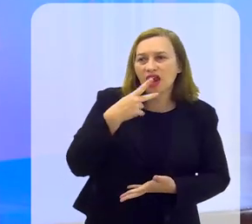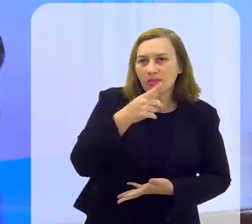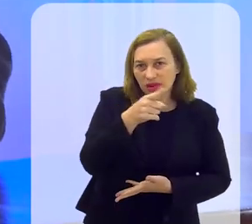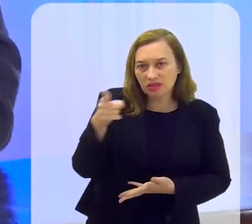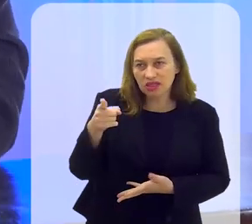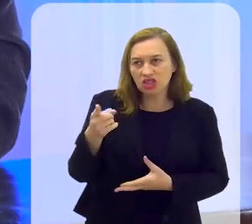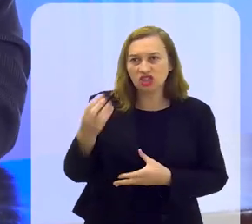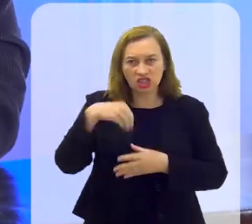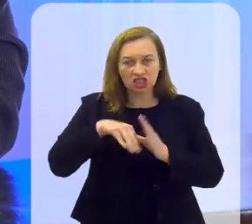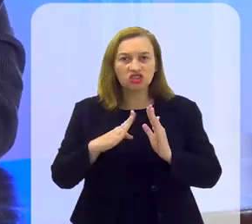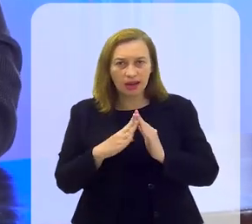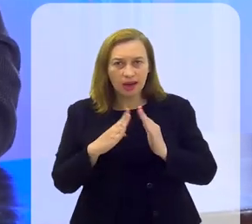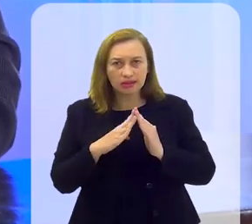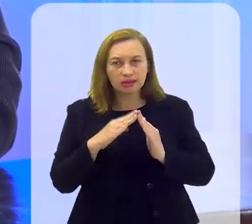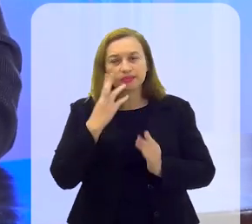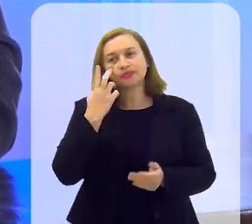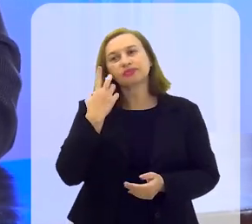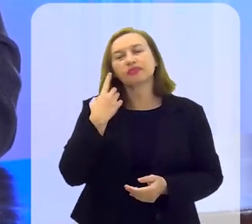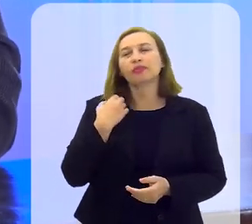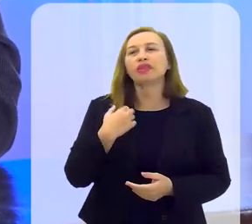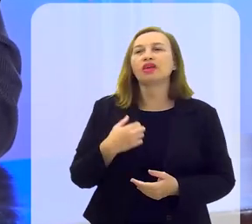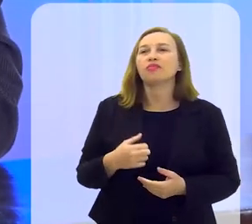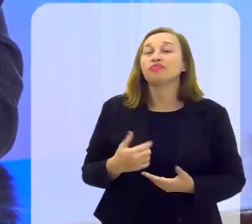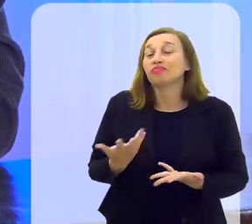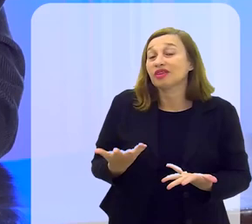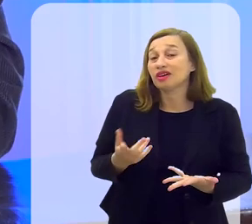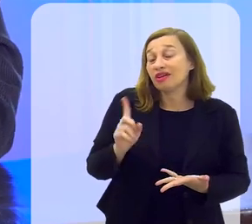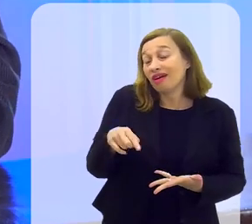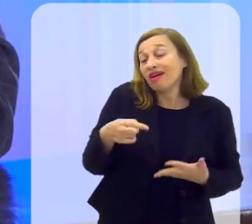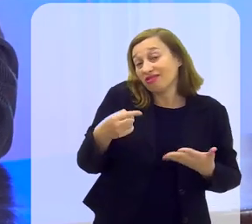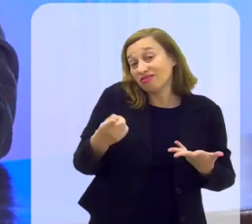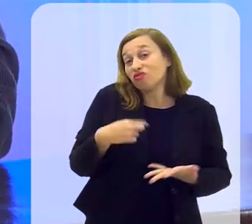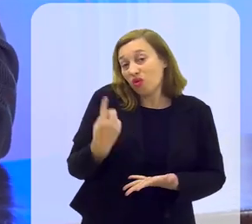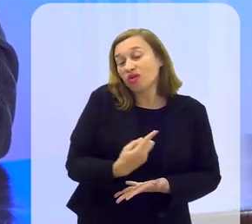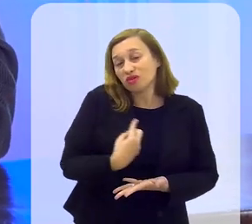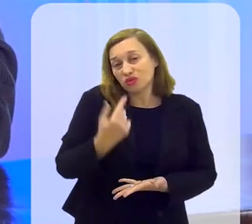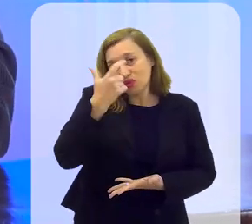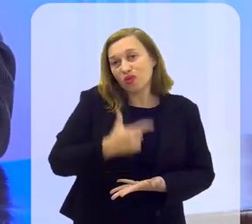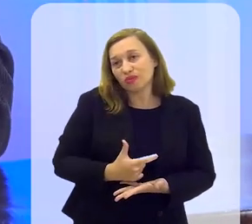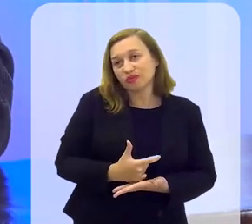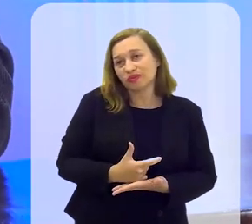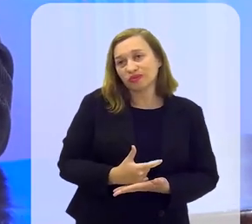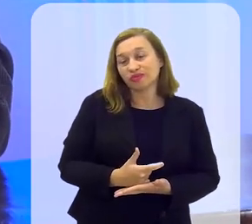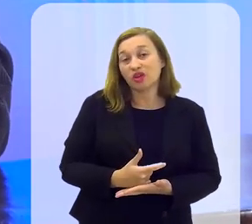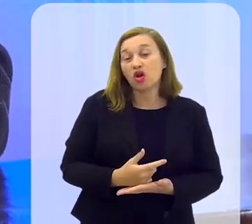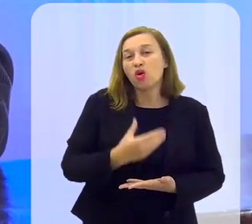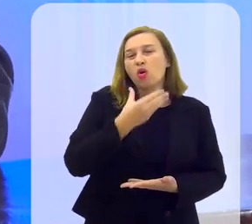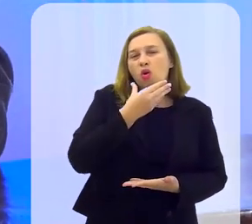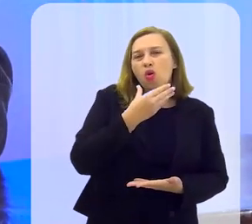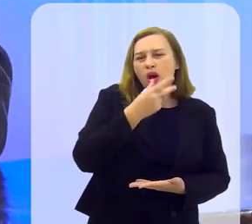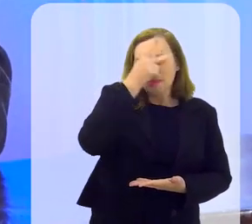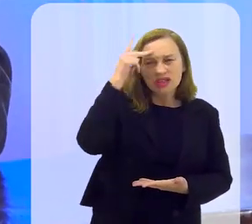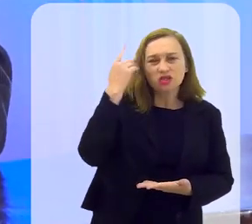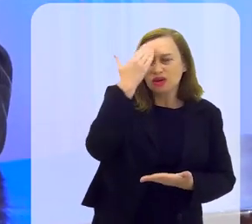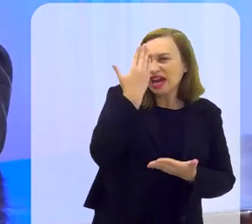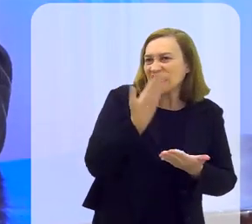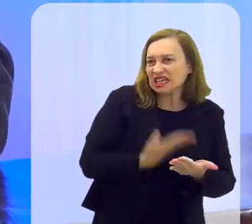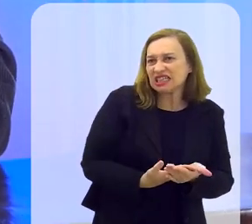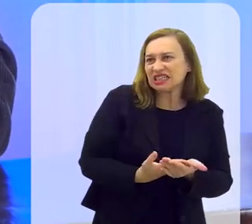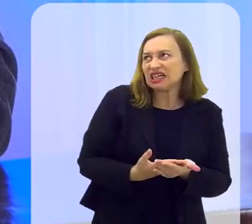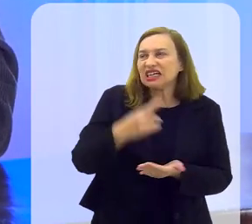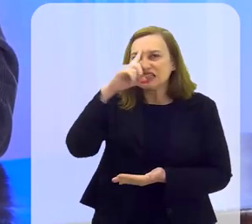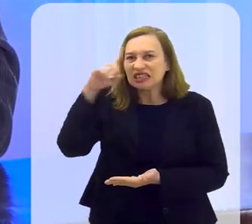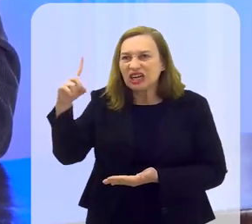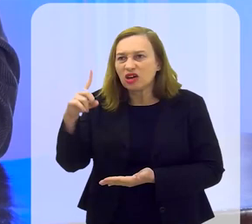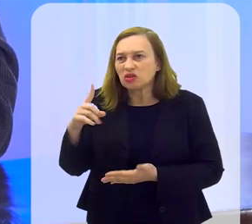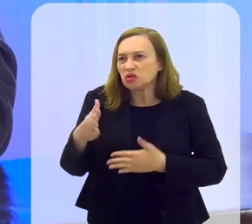você que tá dentro de casa que é assim que a gente é o cara que acredita em Deus seja o nome que